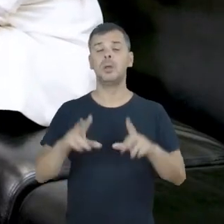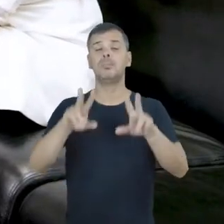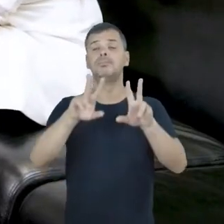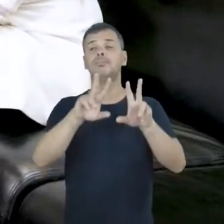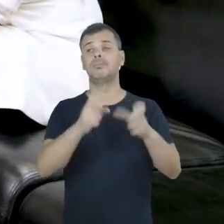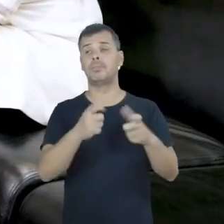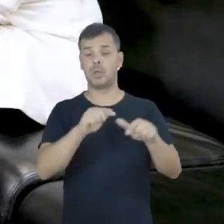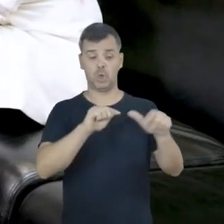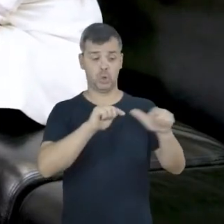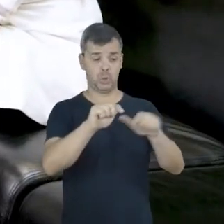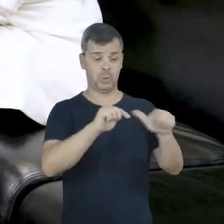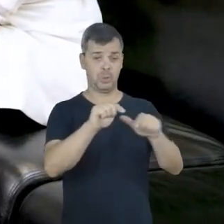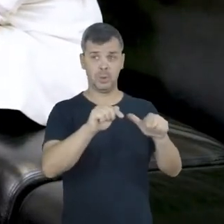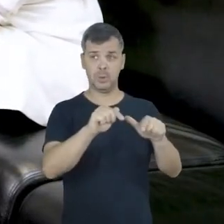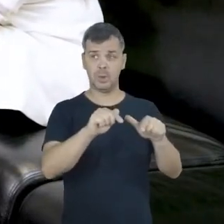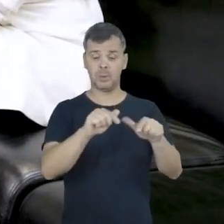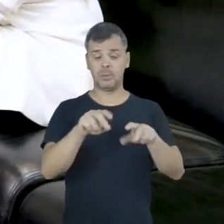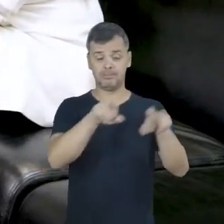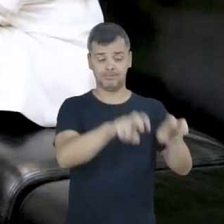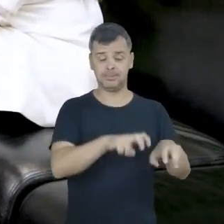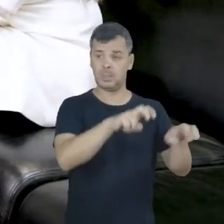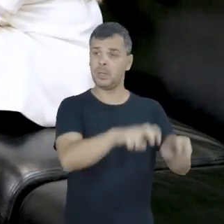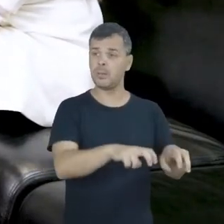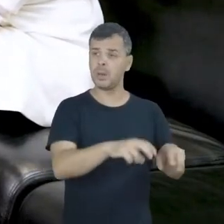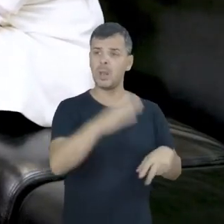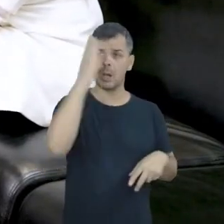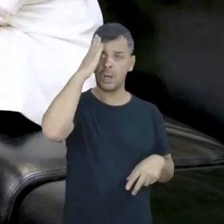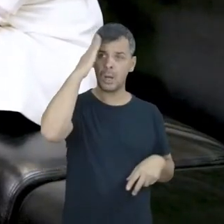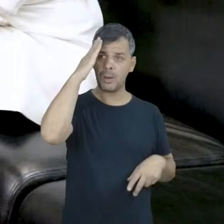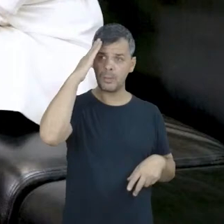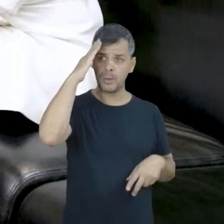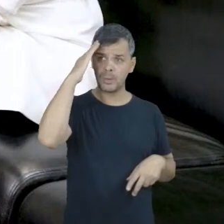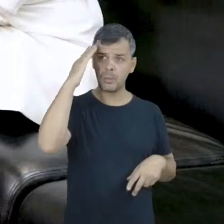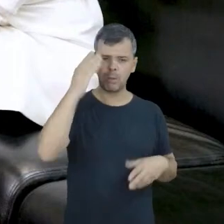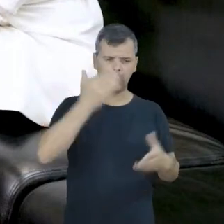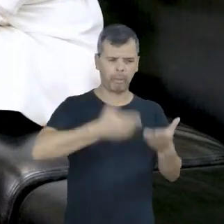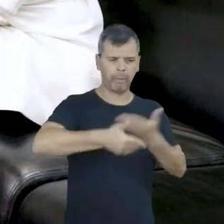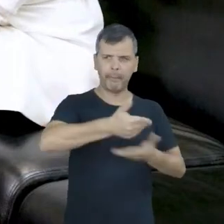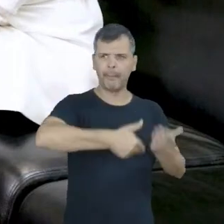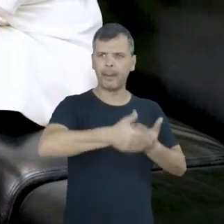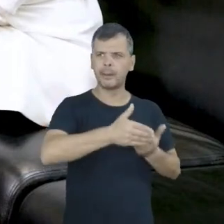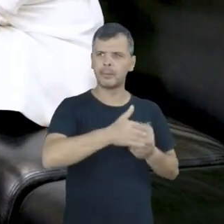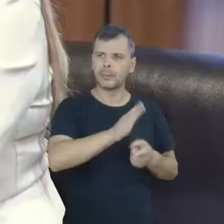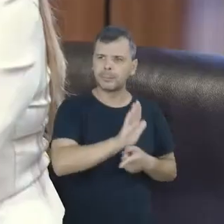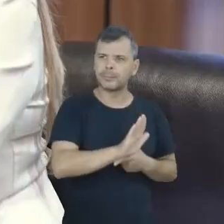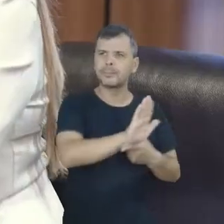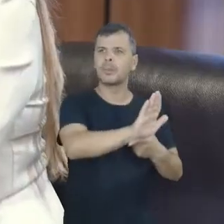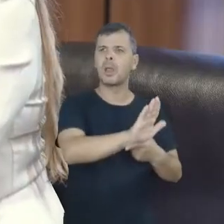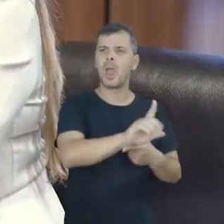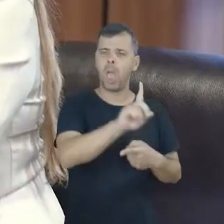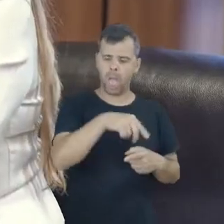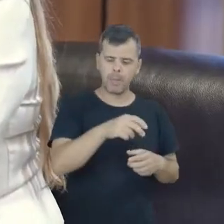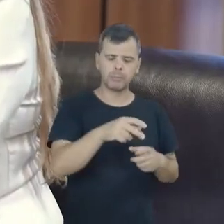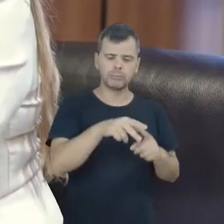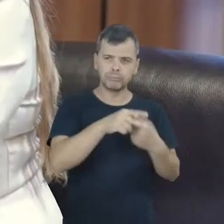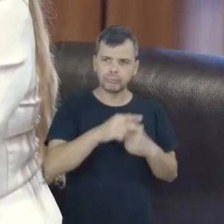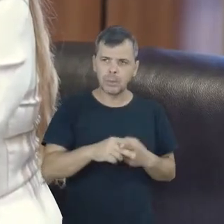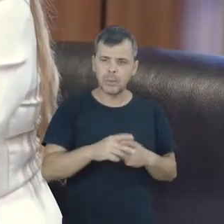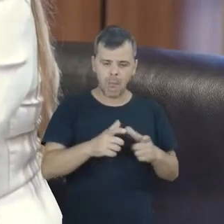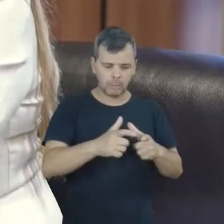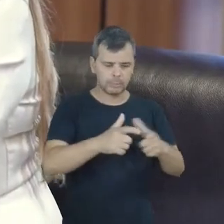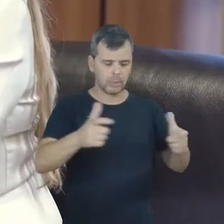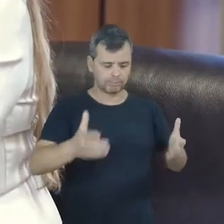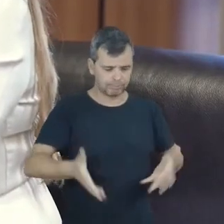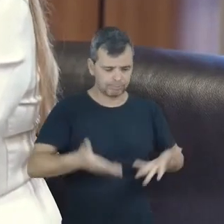Sobre o trabalhador rural. A gente sabe que o cooperativismo solidário é uma importante ferramenta para